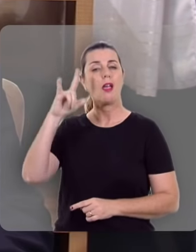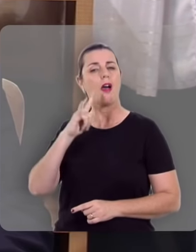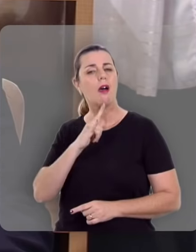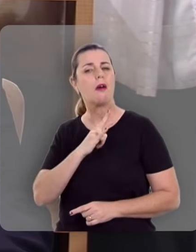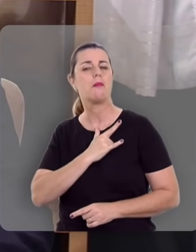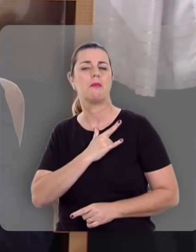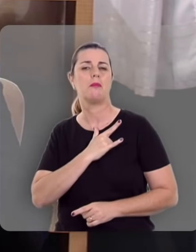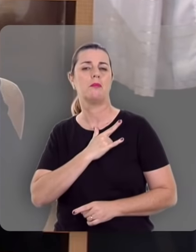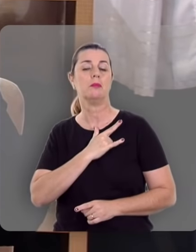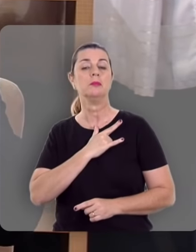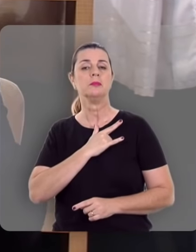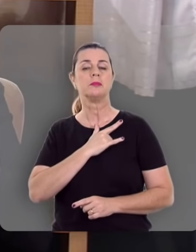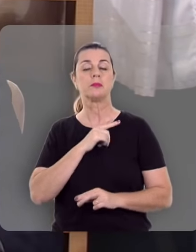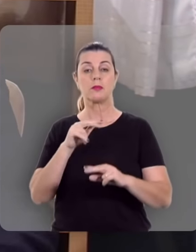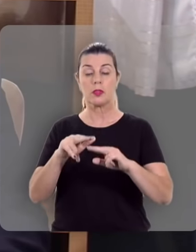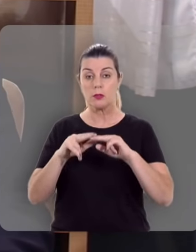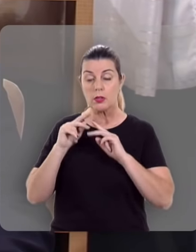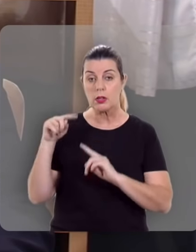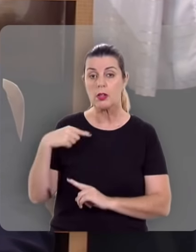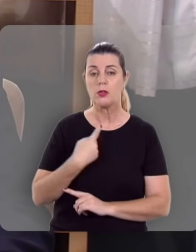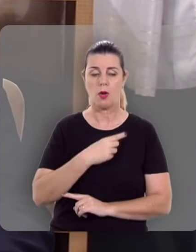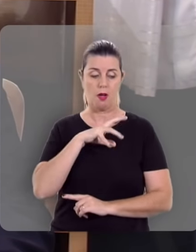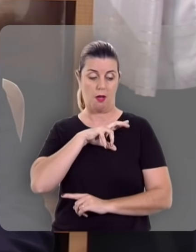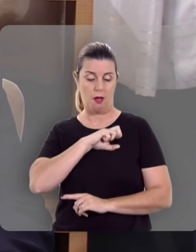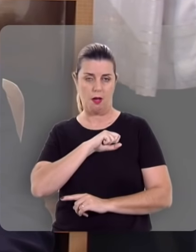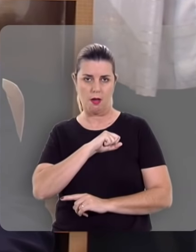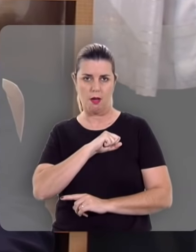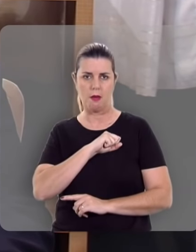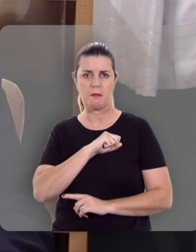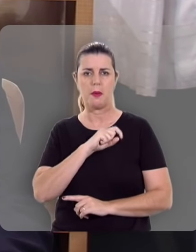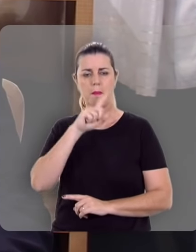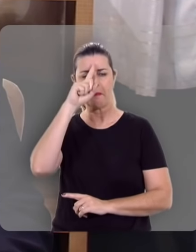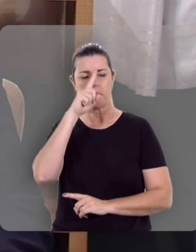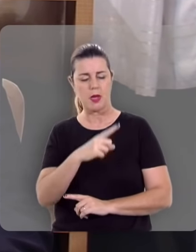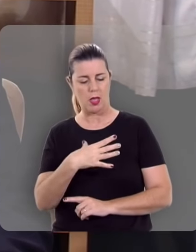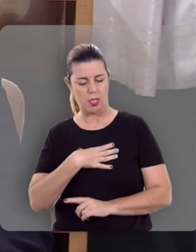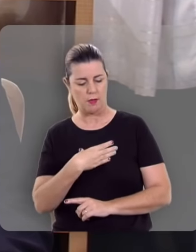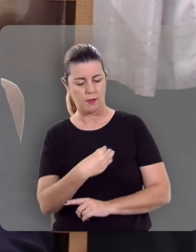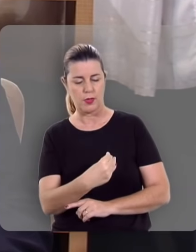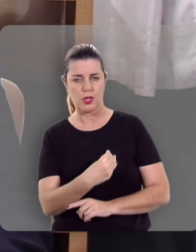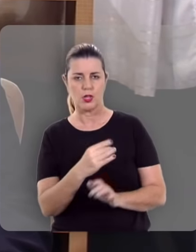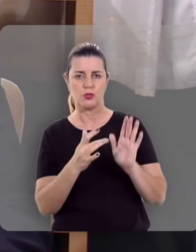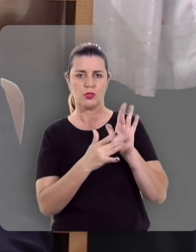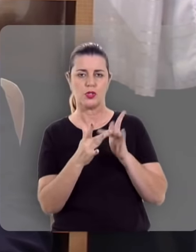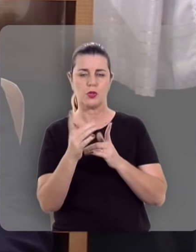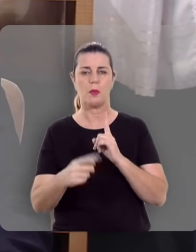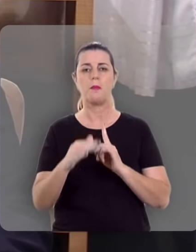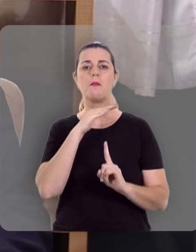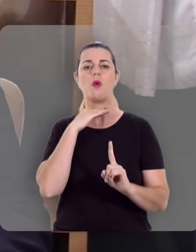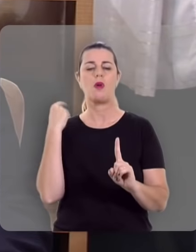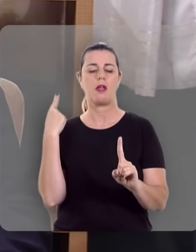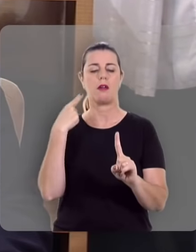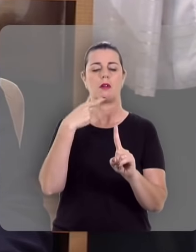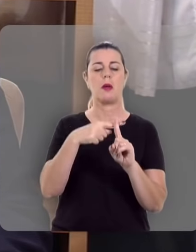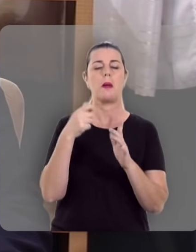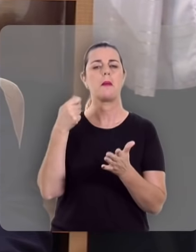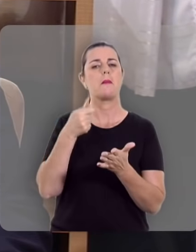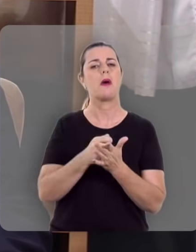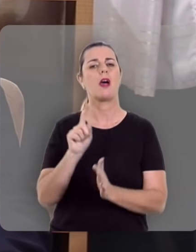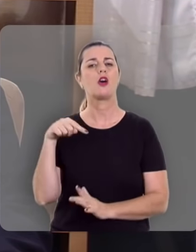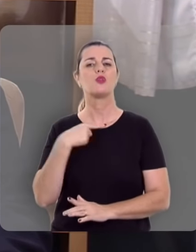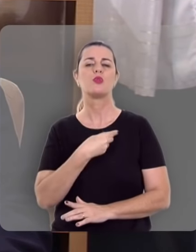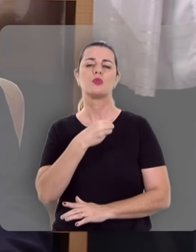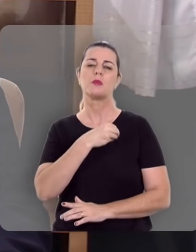porque Ele ama o seu povo, Ele manda o seu Filho para morrer numa cruz e pagar os pecados do seu